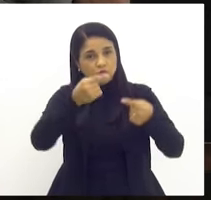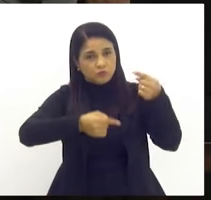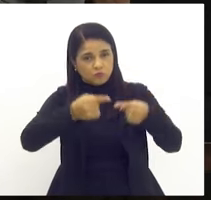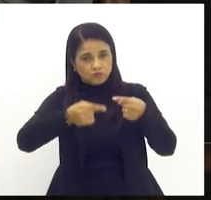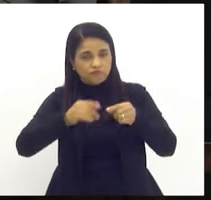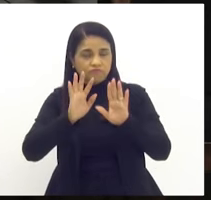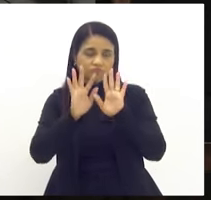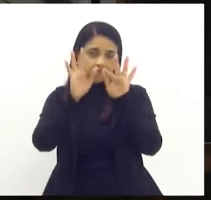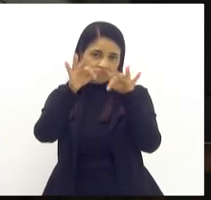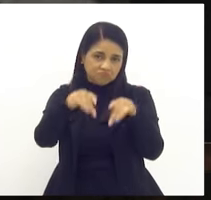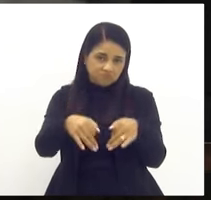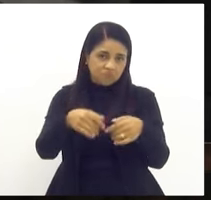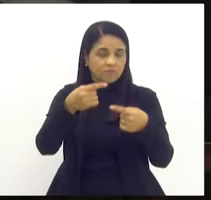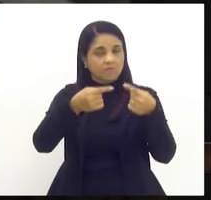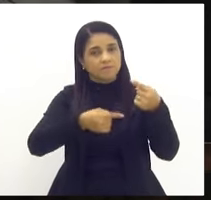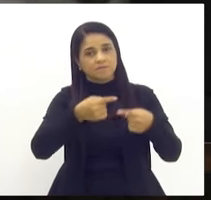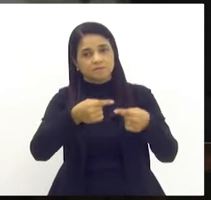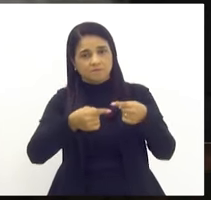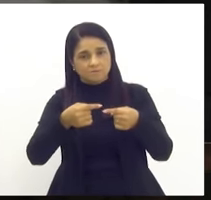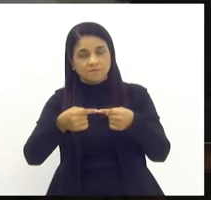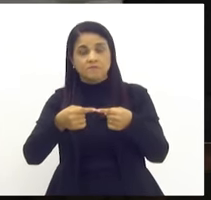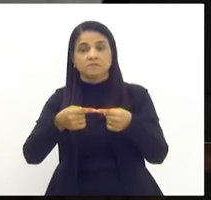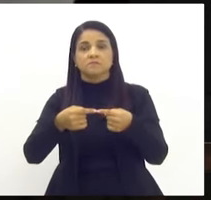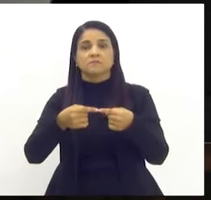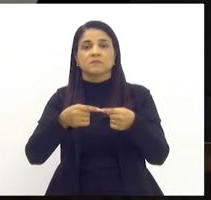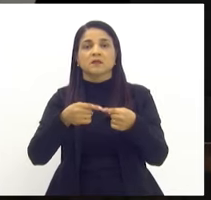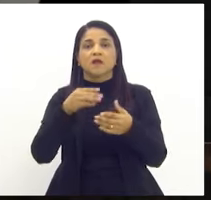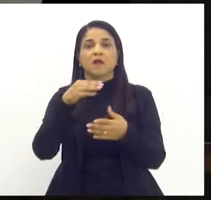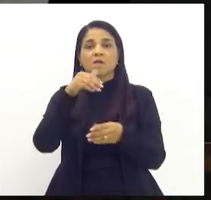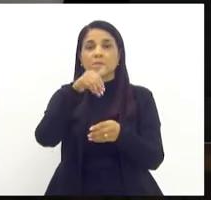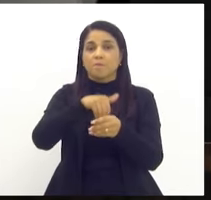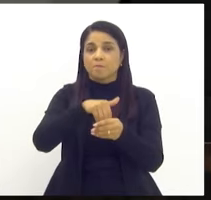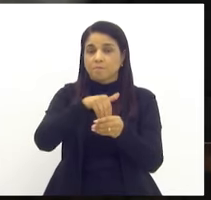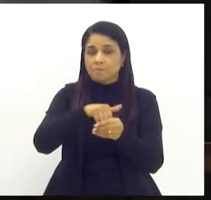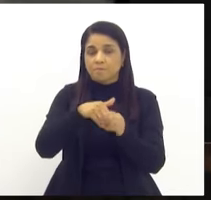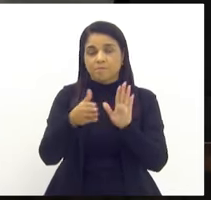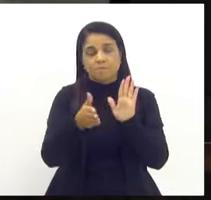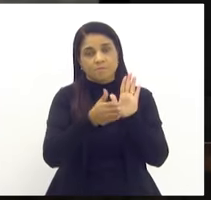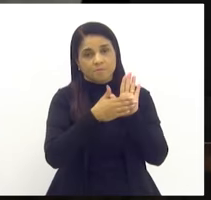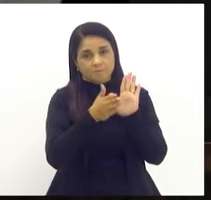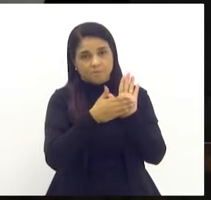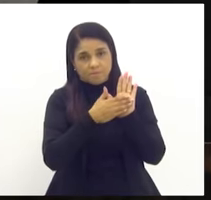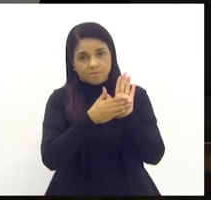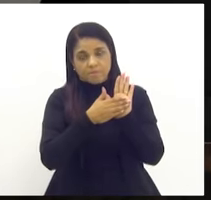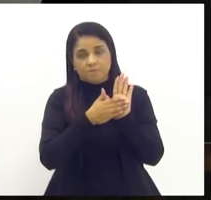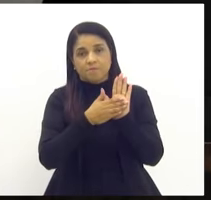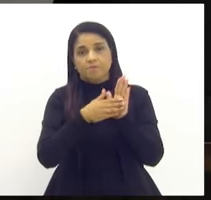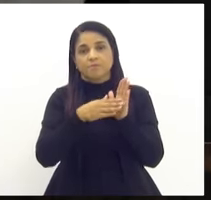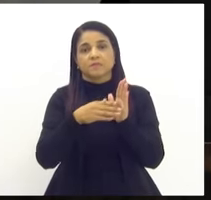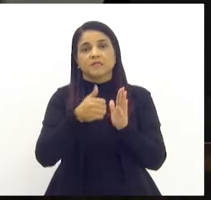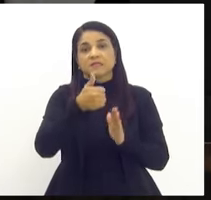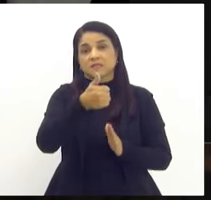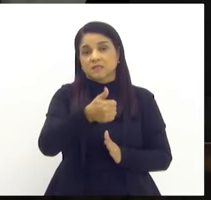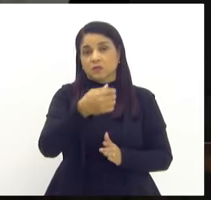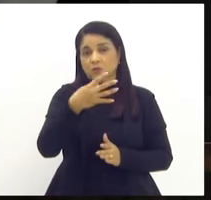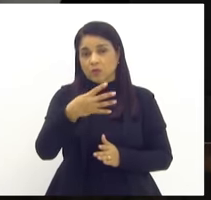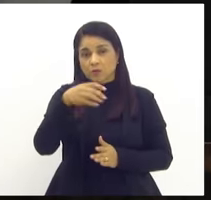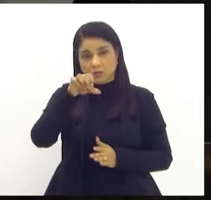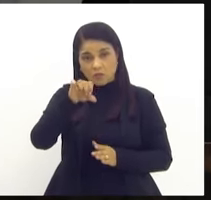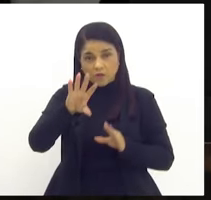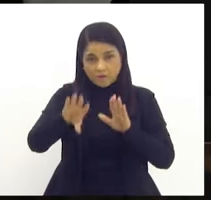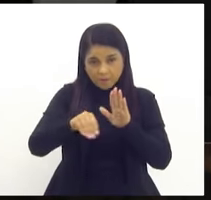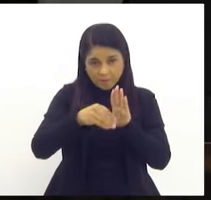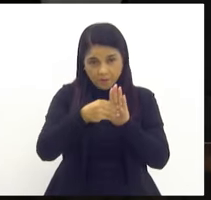havendo Quem Queira discutir encerrada a discussão A presente proposta recebeu 149 emendas e